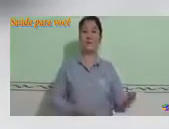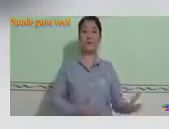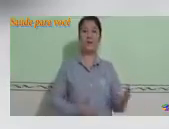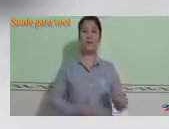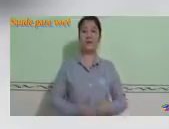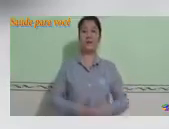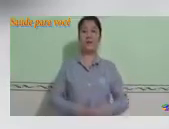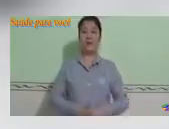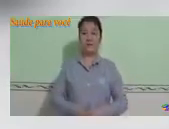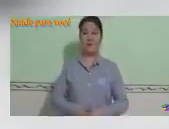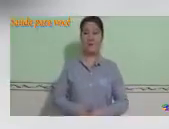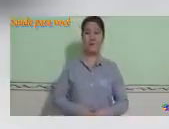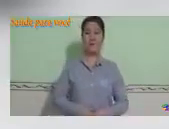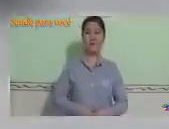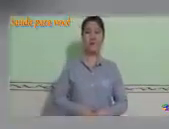vírgula,